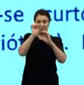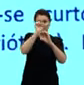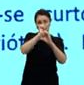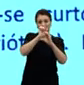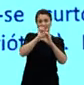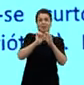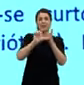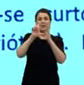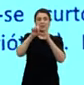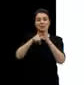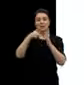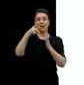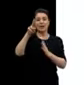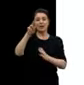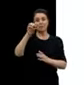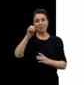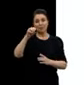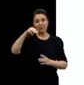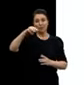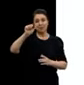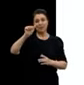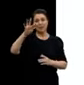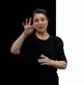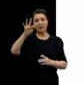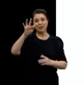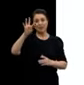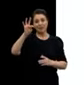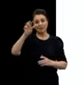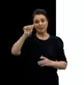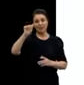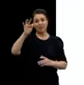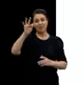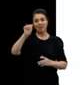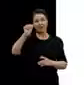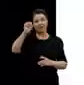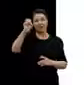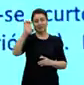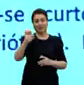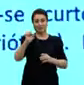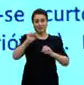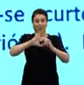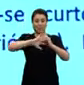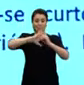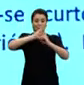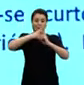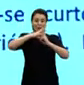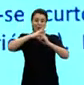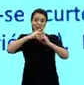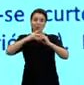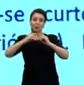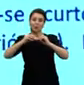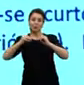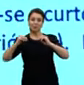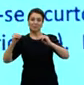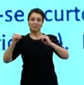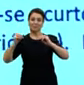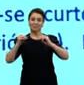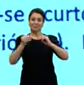a prometáfase, ocorre o seguinte: com o desaparecimento na membrana nuclear, ó, já não tem membrana nuclear